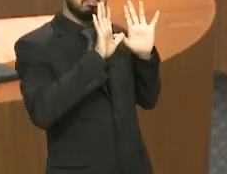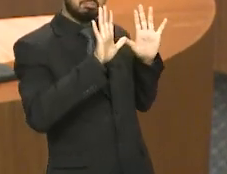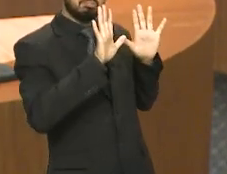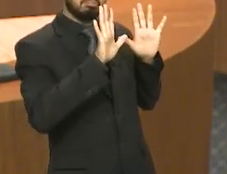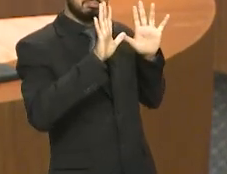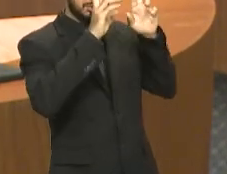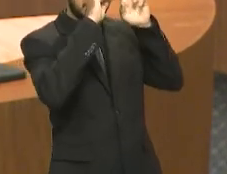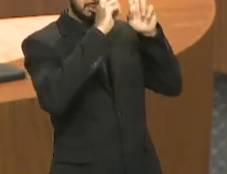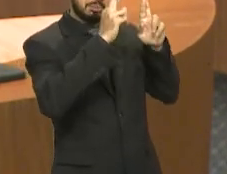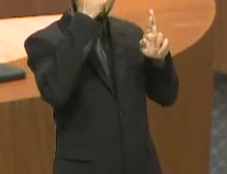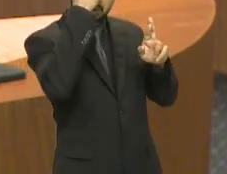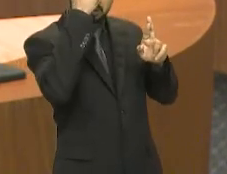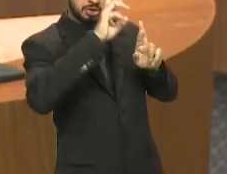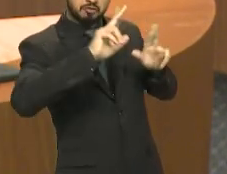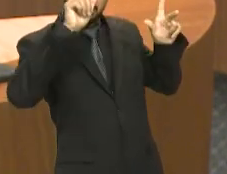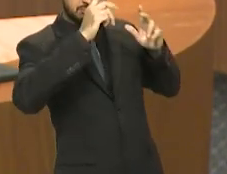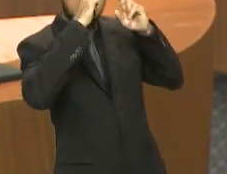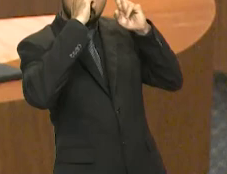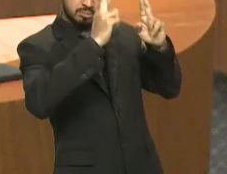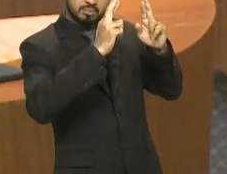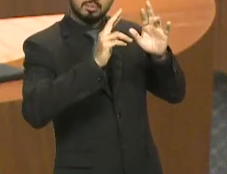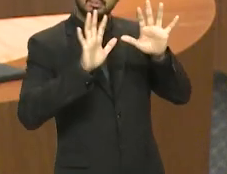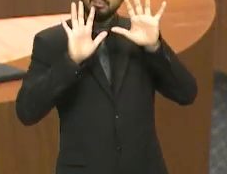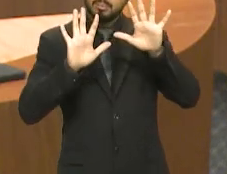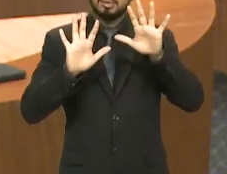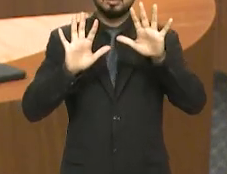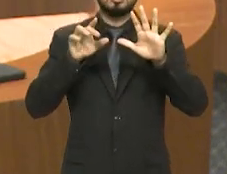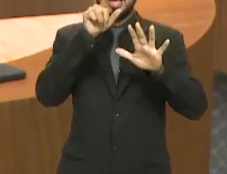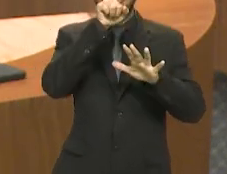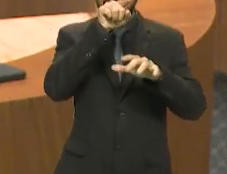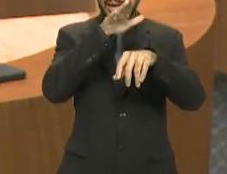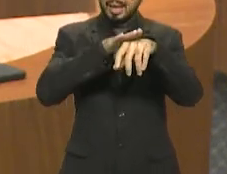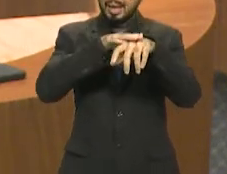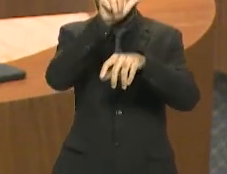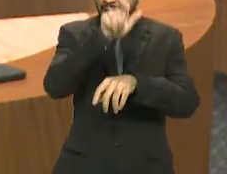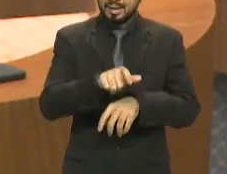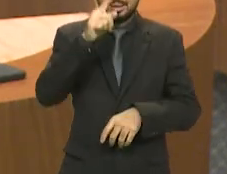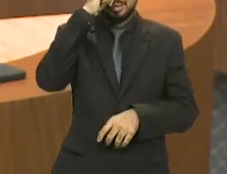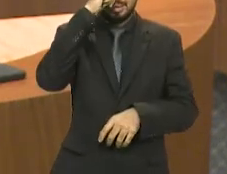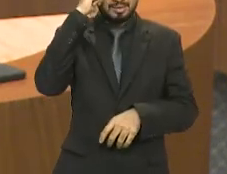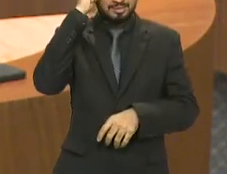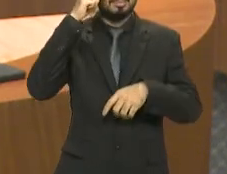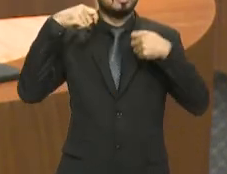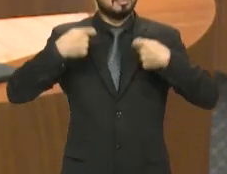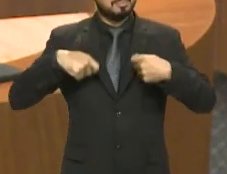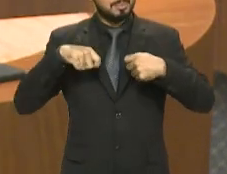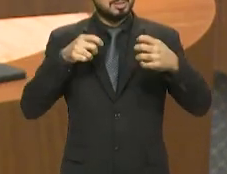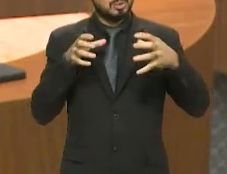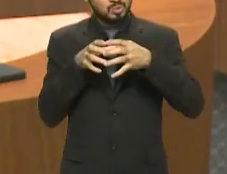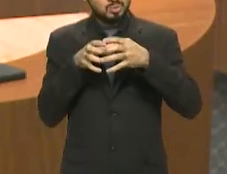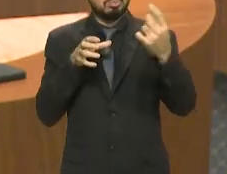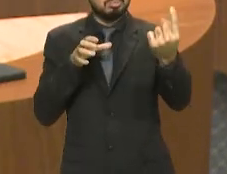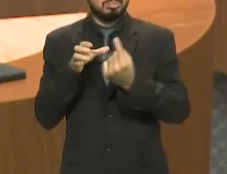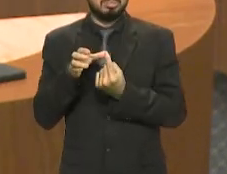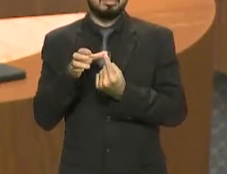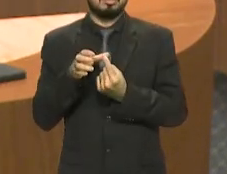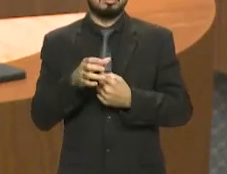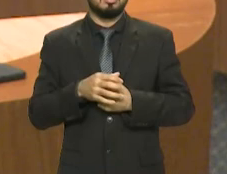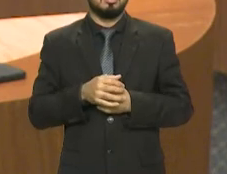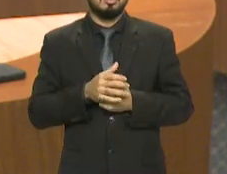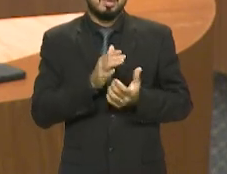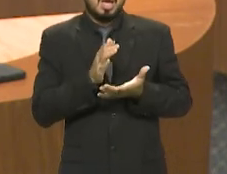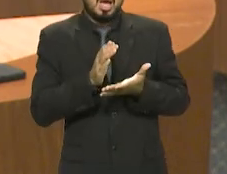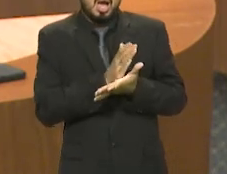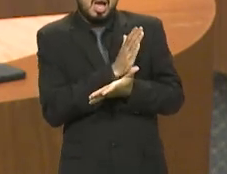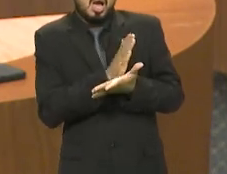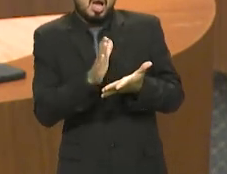têm um pensamento diferente, que ainda não adquiriram ou não viram, não têm ainda a maturidade de